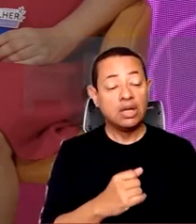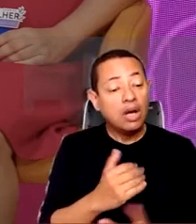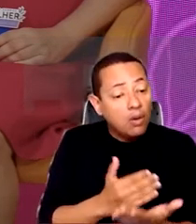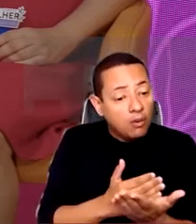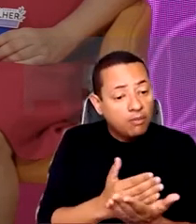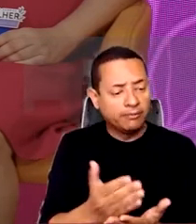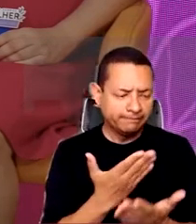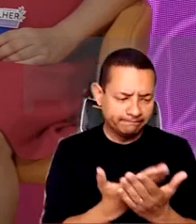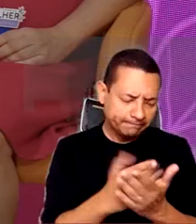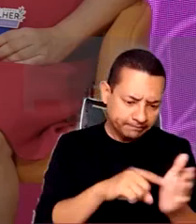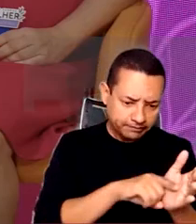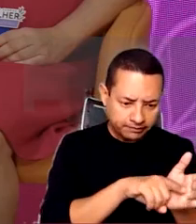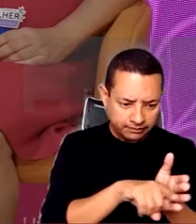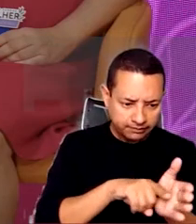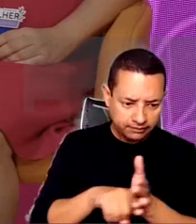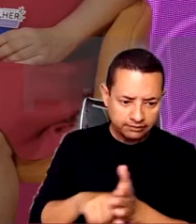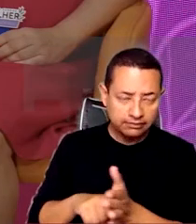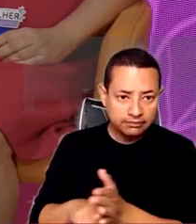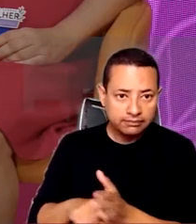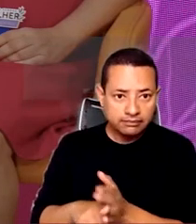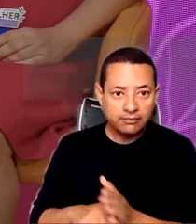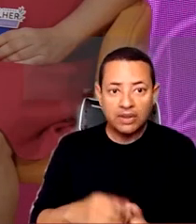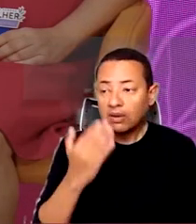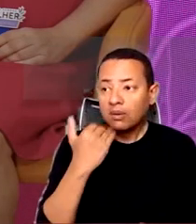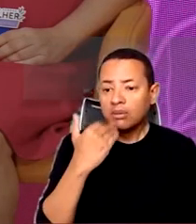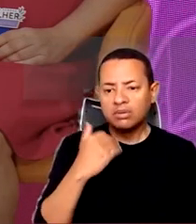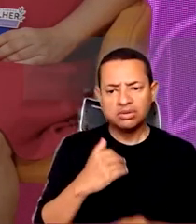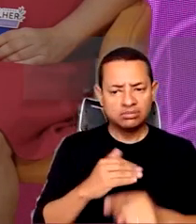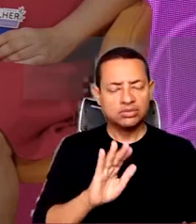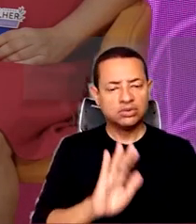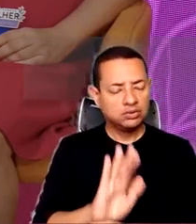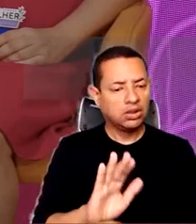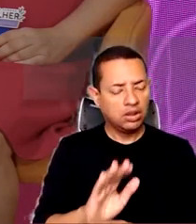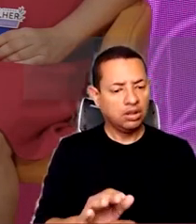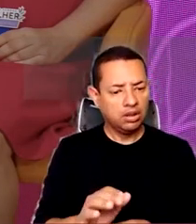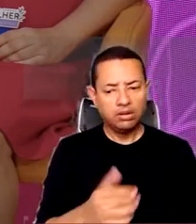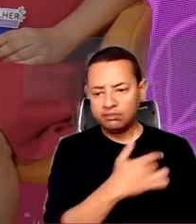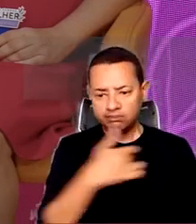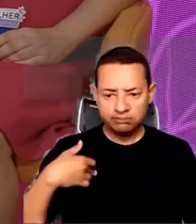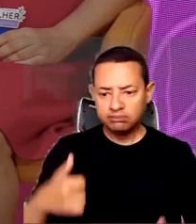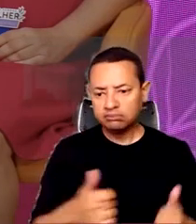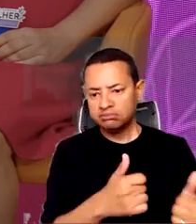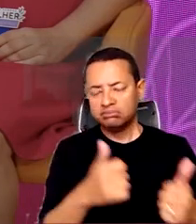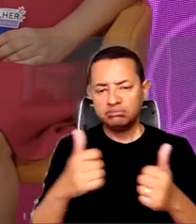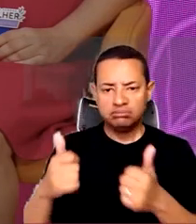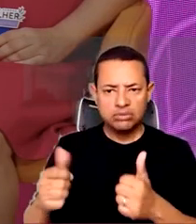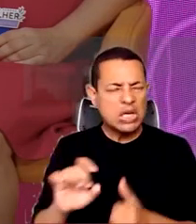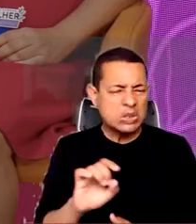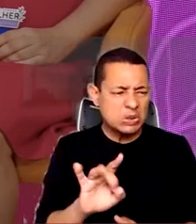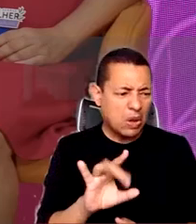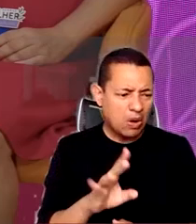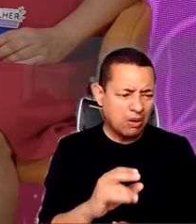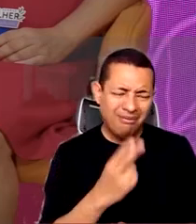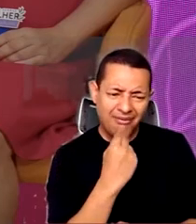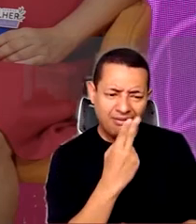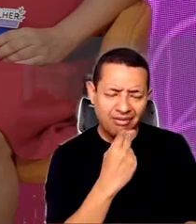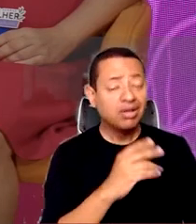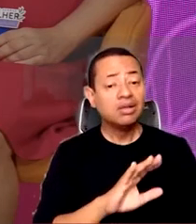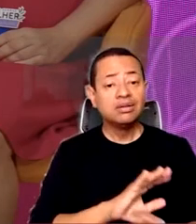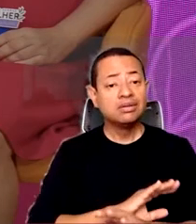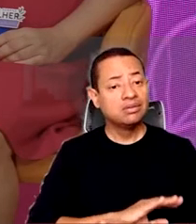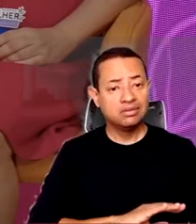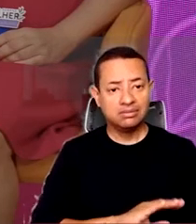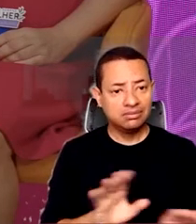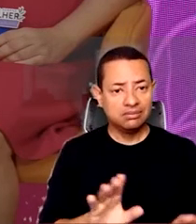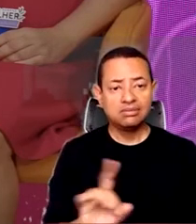comecei a estudar a alimentação como um promotor de bem-estar pro animal né não só como uma fonte de alimentação ou de nutrição mas